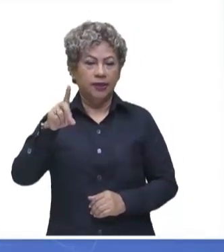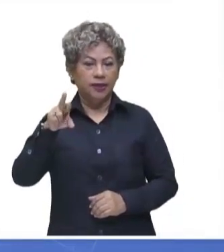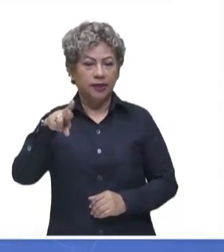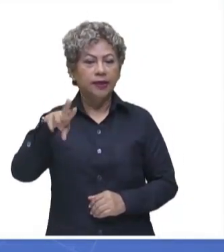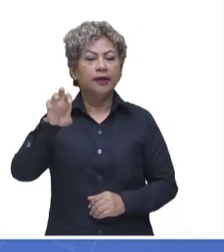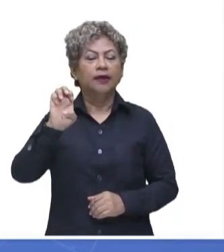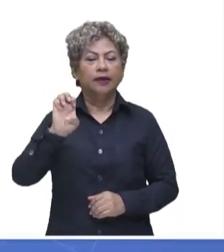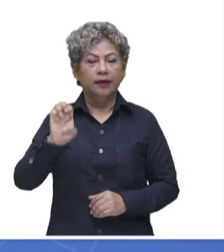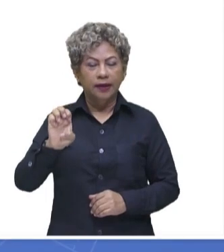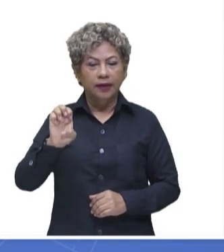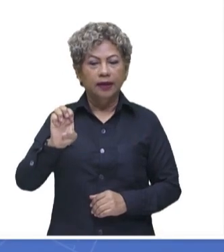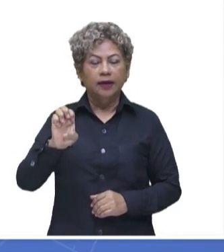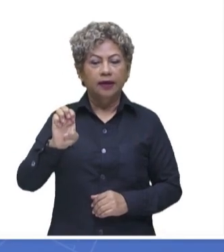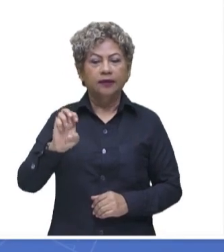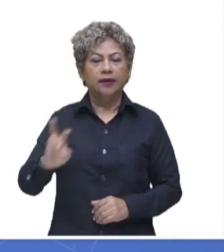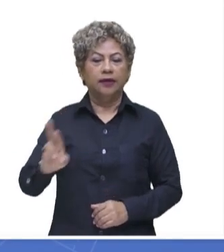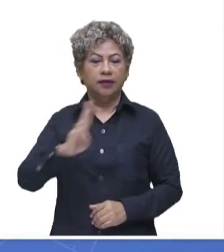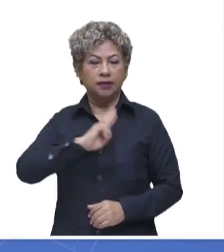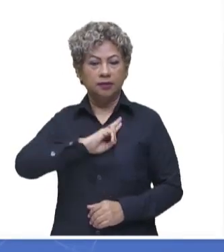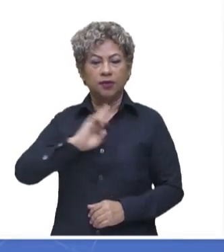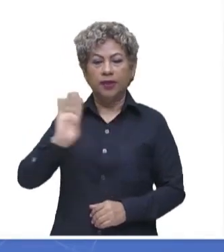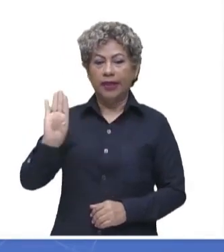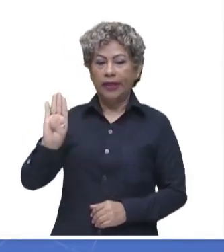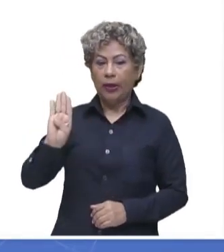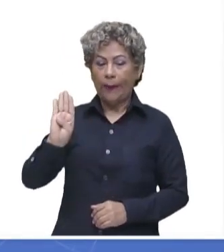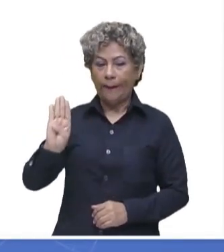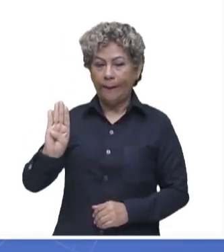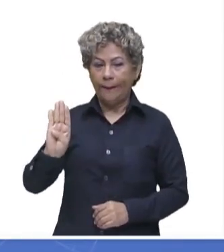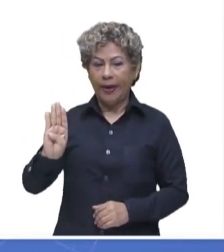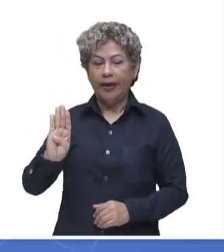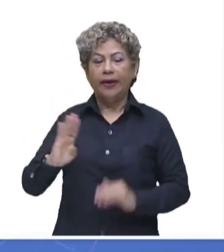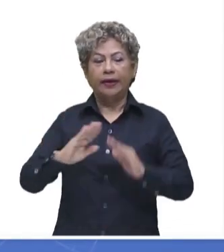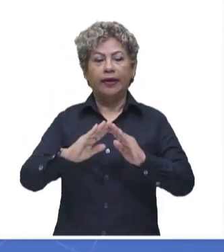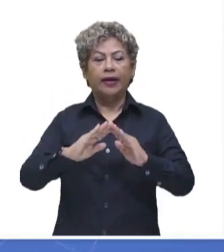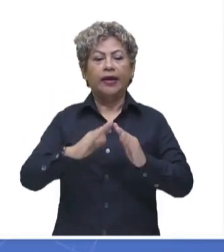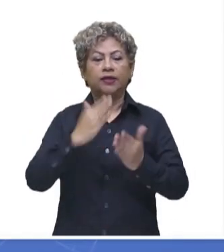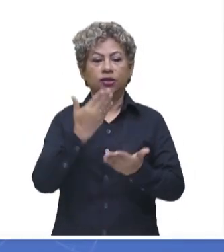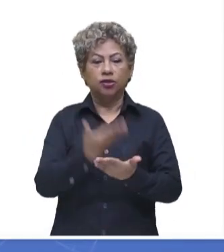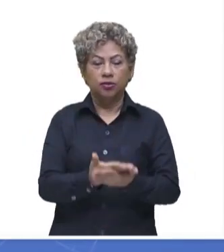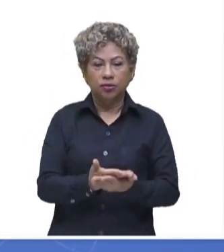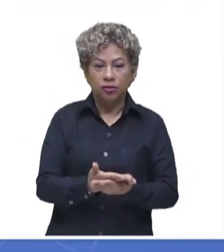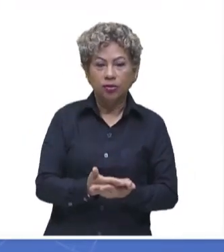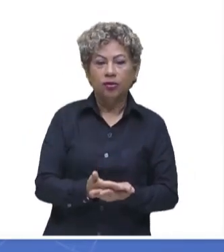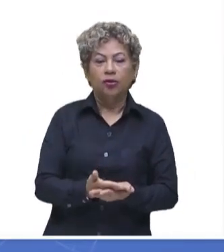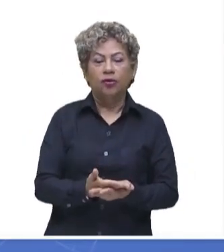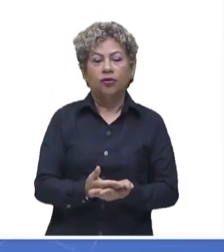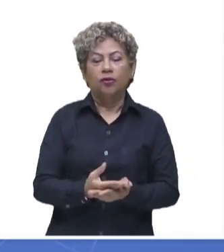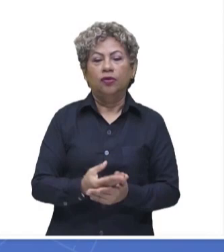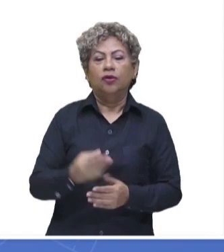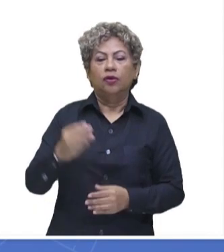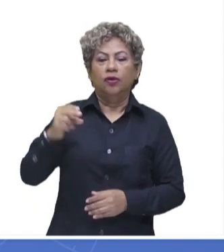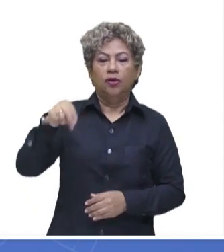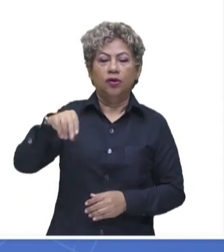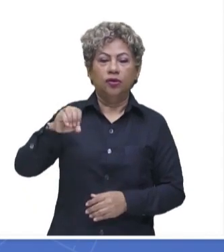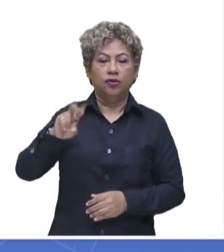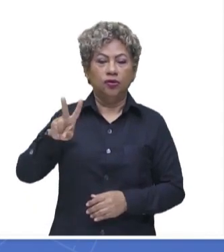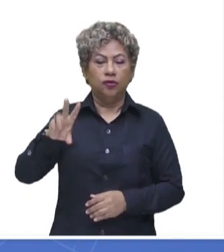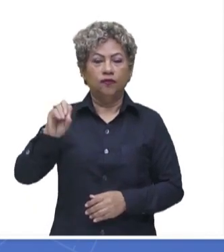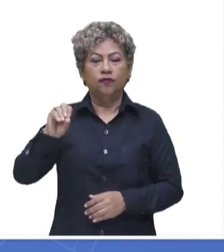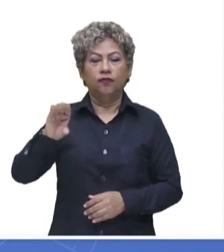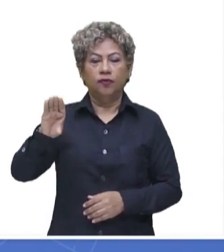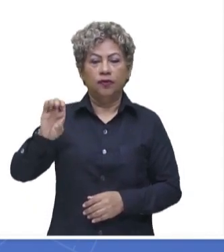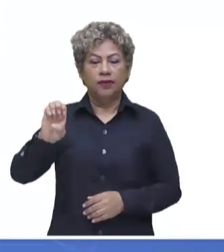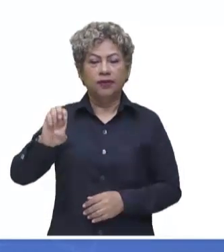ó. Ele respondeu que a primeira questão é a letra B, tá? E ele estuda aí na Escola Estadual Novo Céu. Um abraço aí para todos